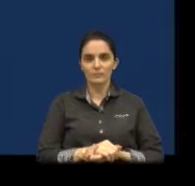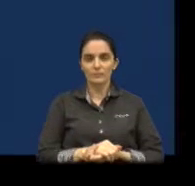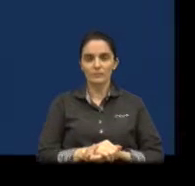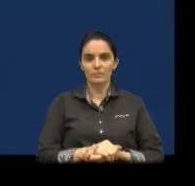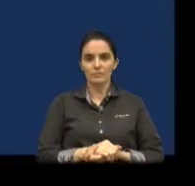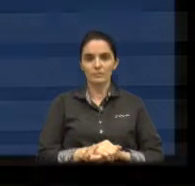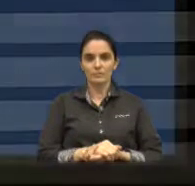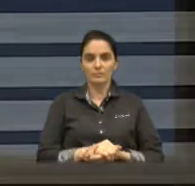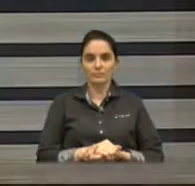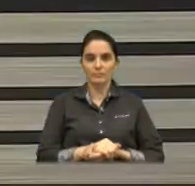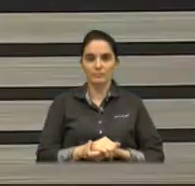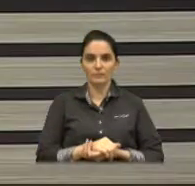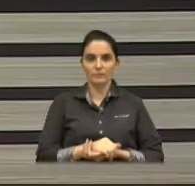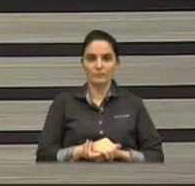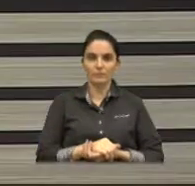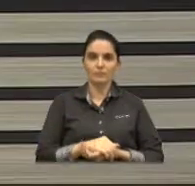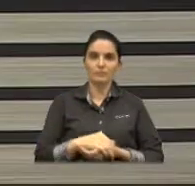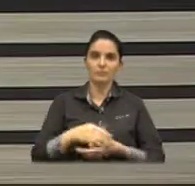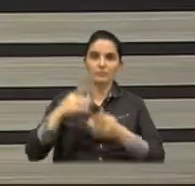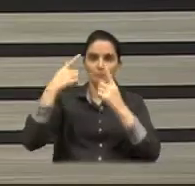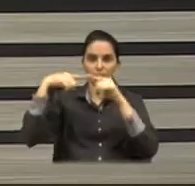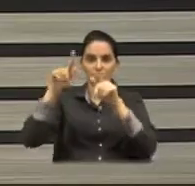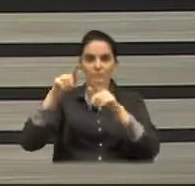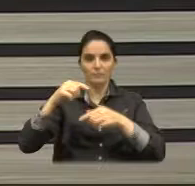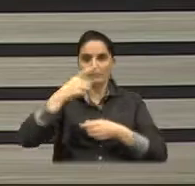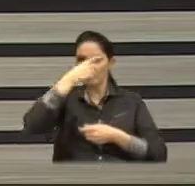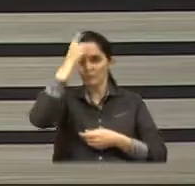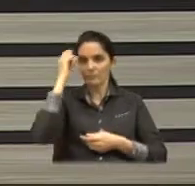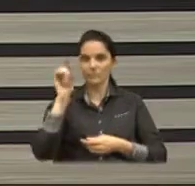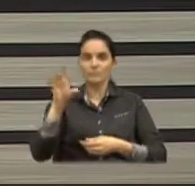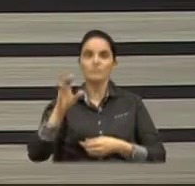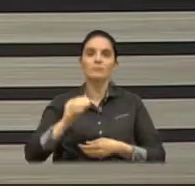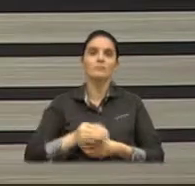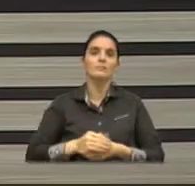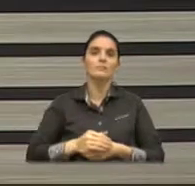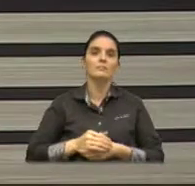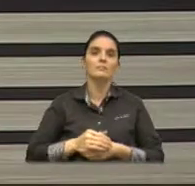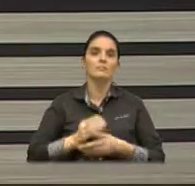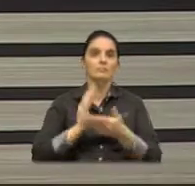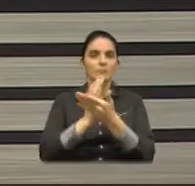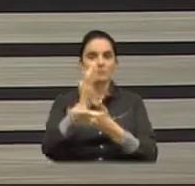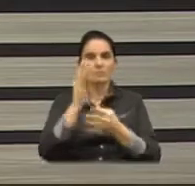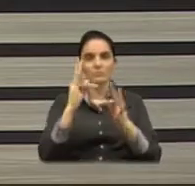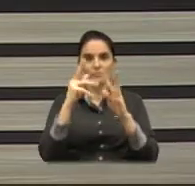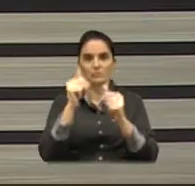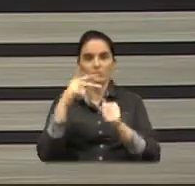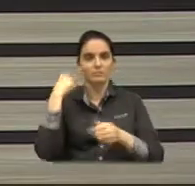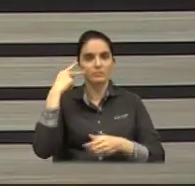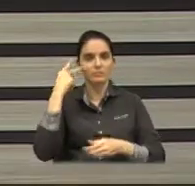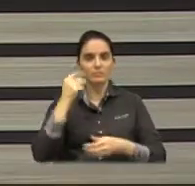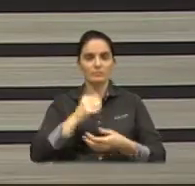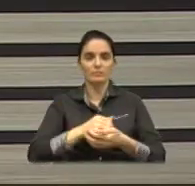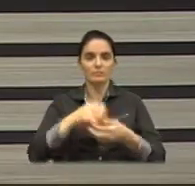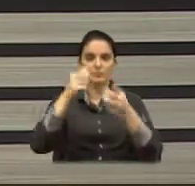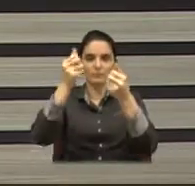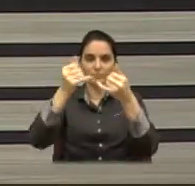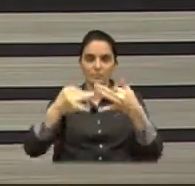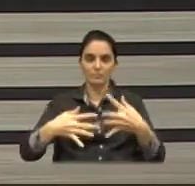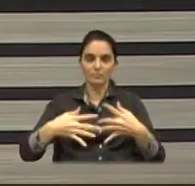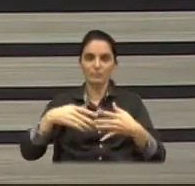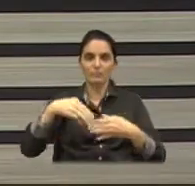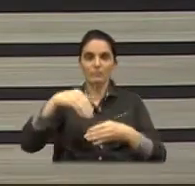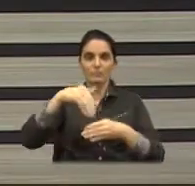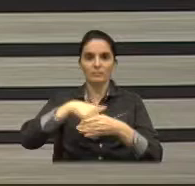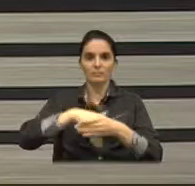Moção de apelo assinada pelo Wagner Barbosa foi aprovada por todos os vereadores presentes no plenário para justificar o voto,